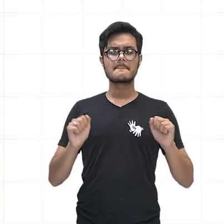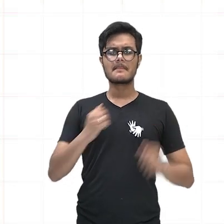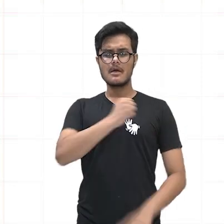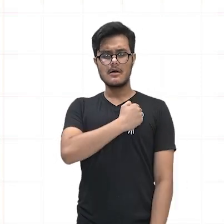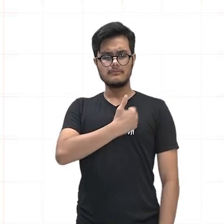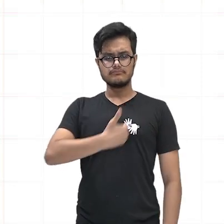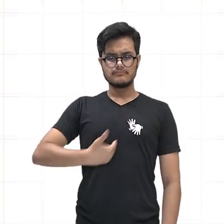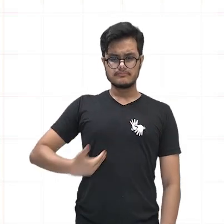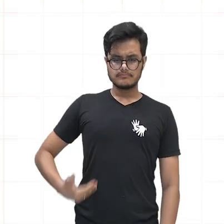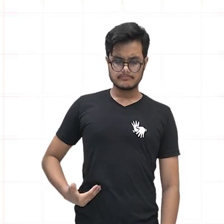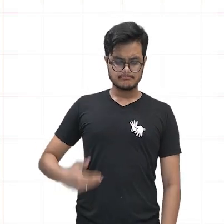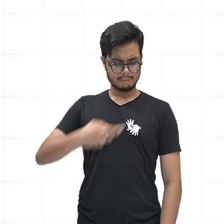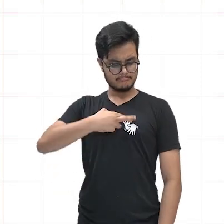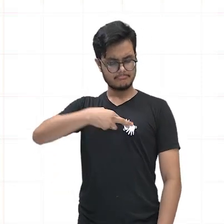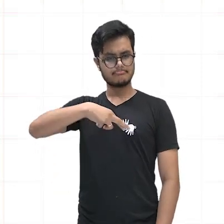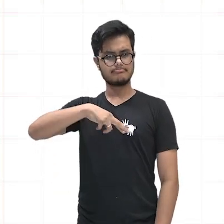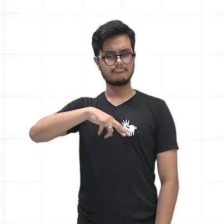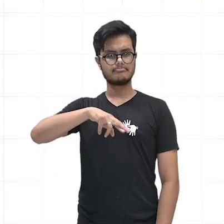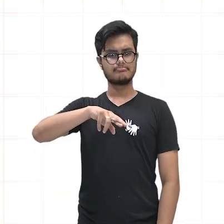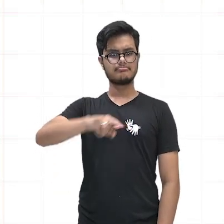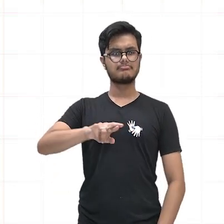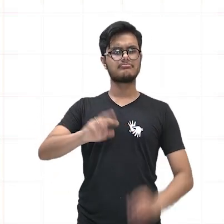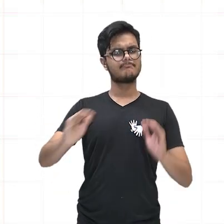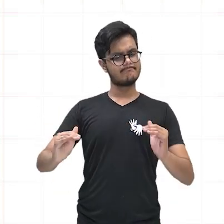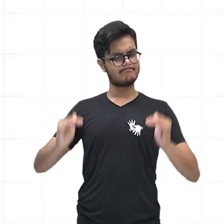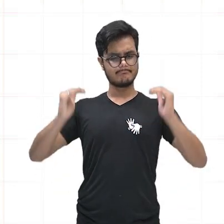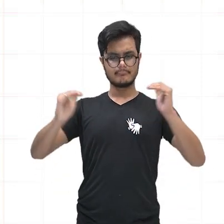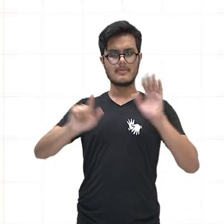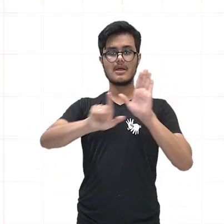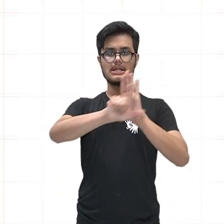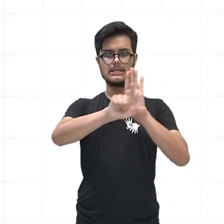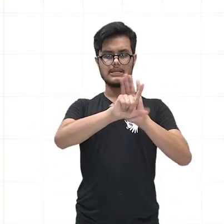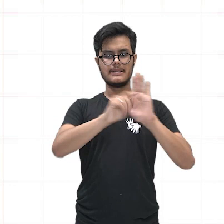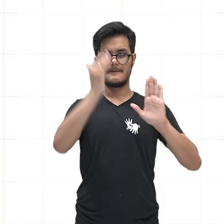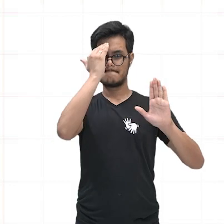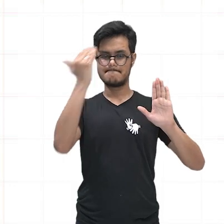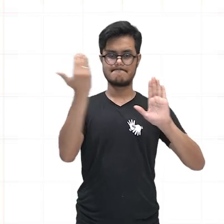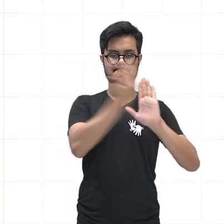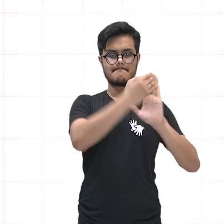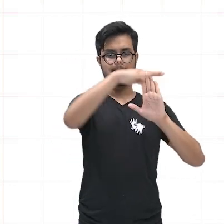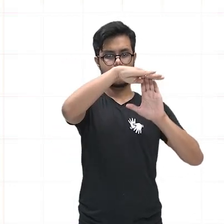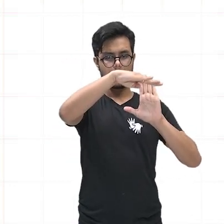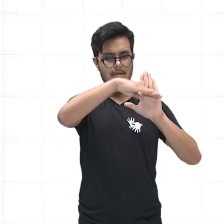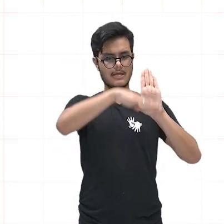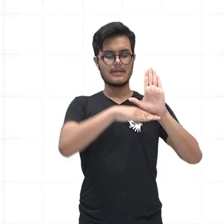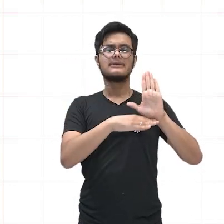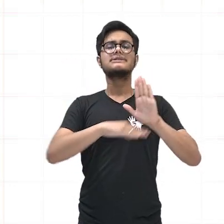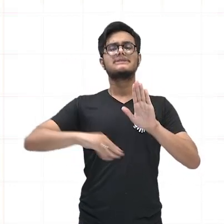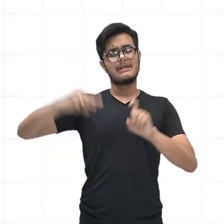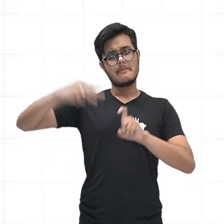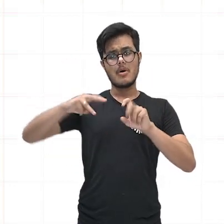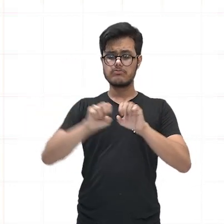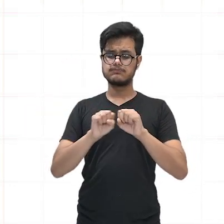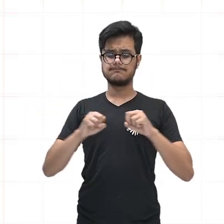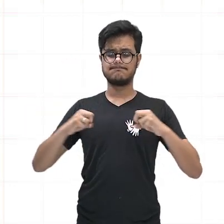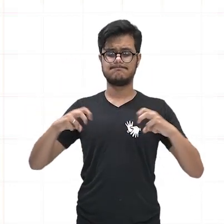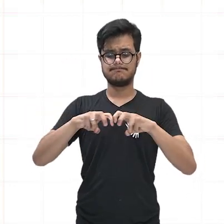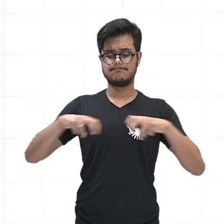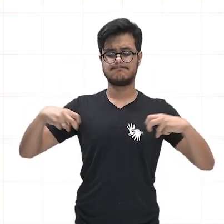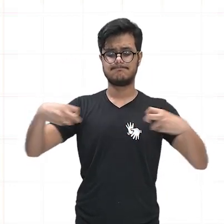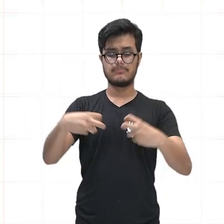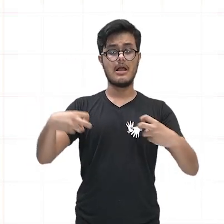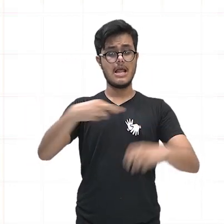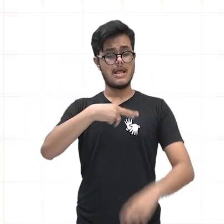suas conquistas está aí que ele governou com ênfase na religião e na lei creditar por estabelecer rituais religiosos